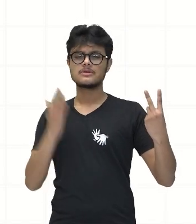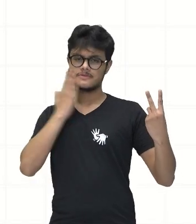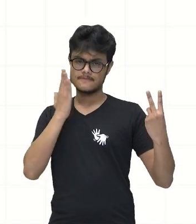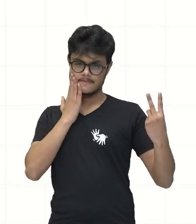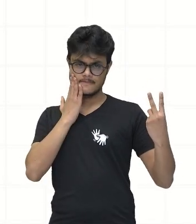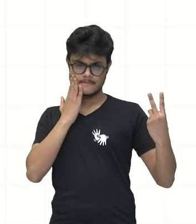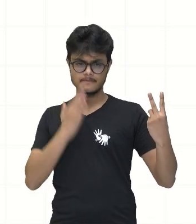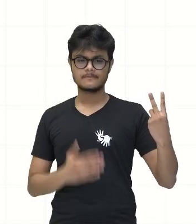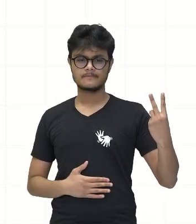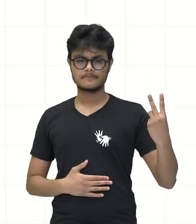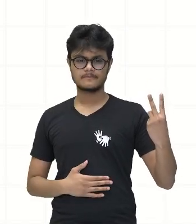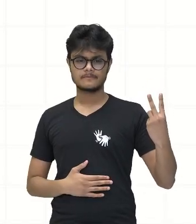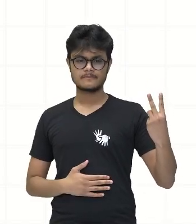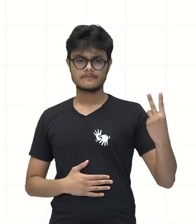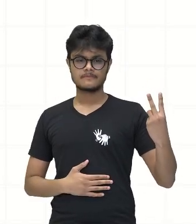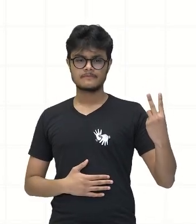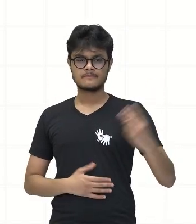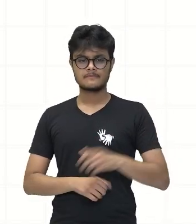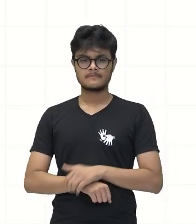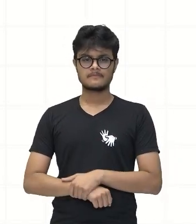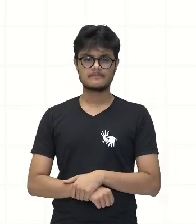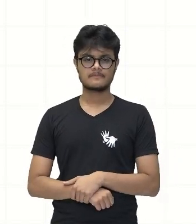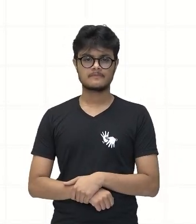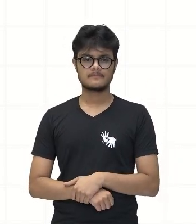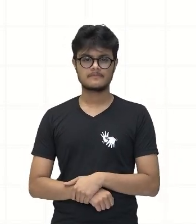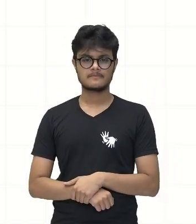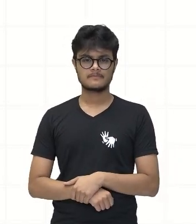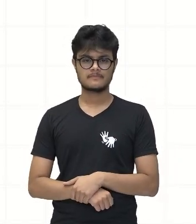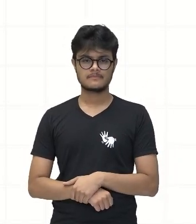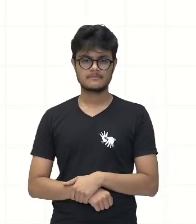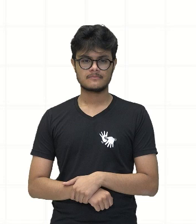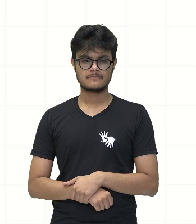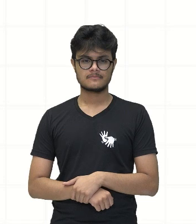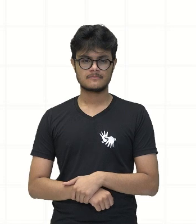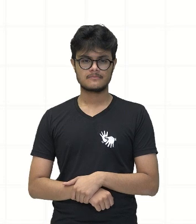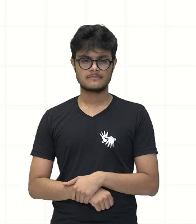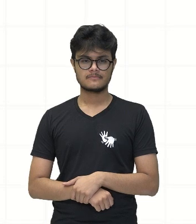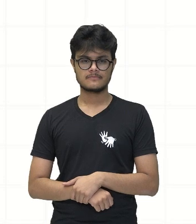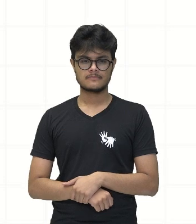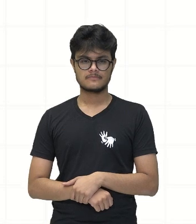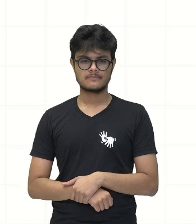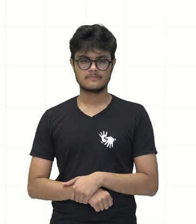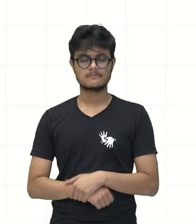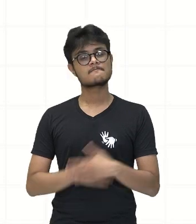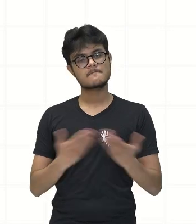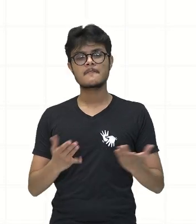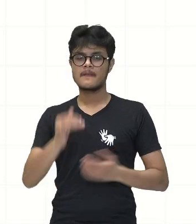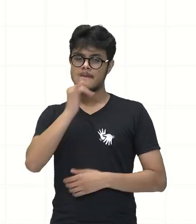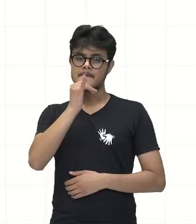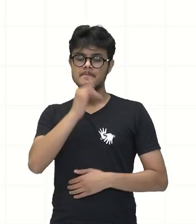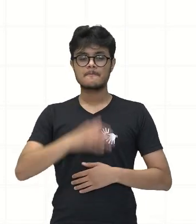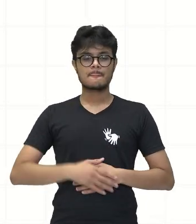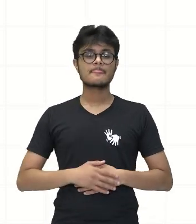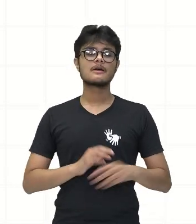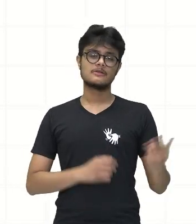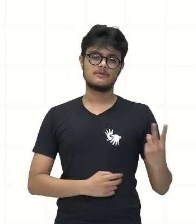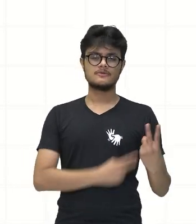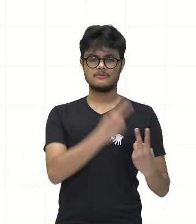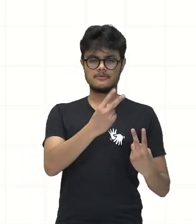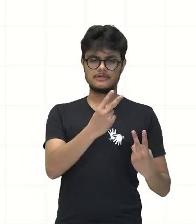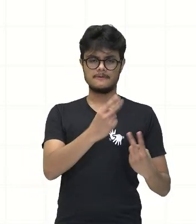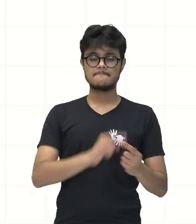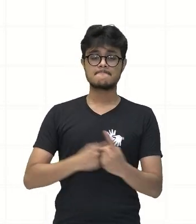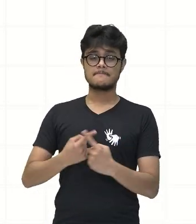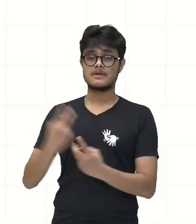eu vou organizar eles de tal forma que eles fiquem com o expoente 2. Olha o que acontece. Vai ficar quanto?